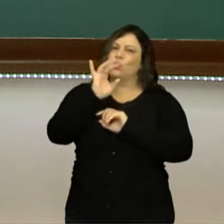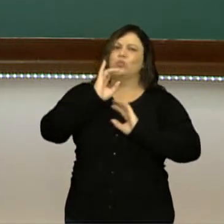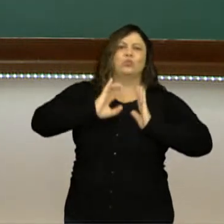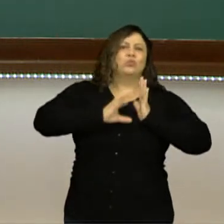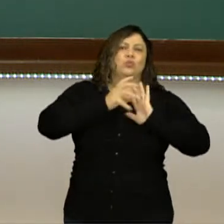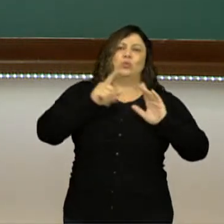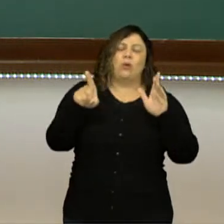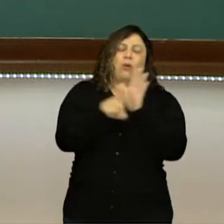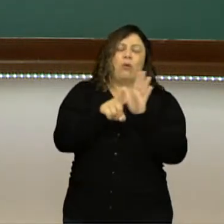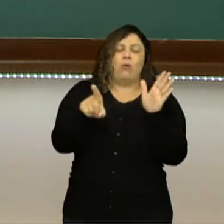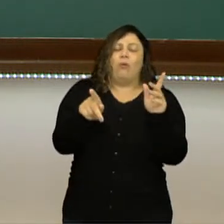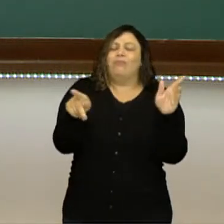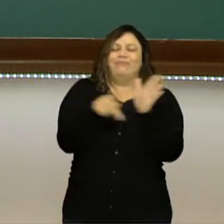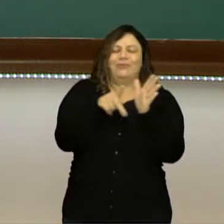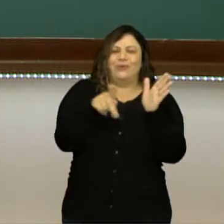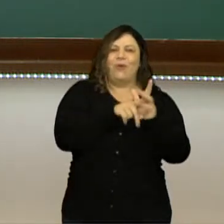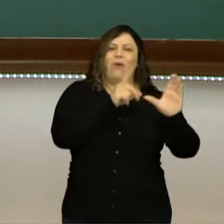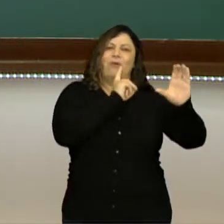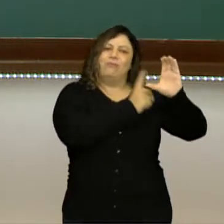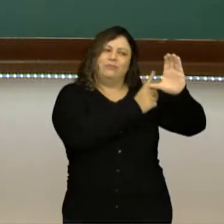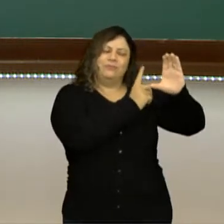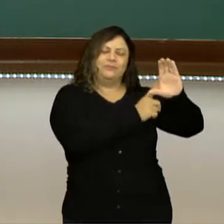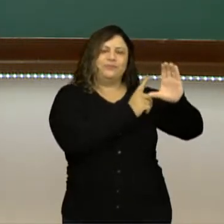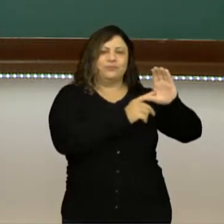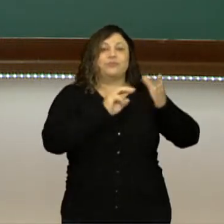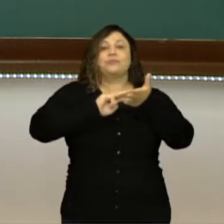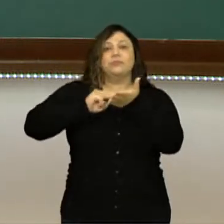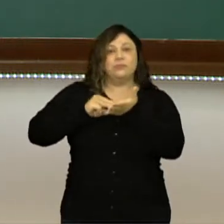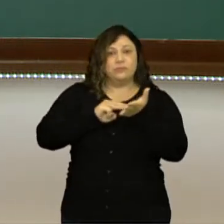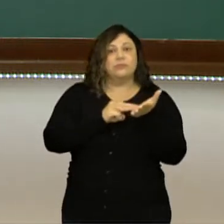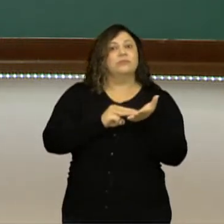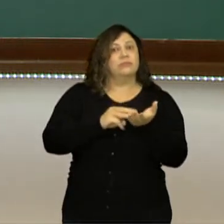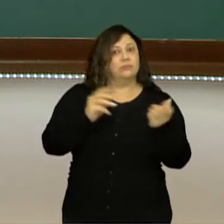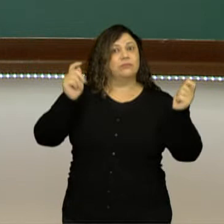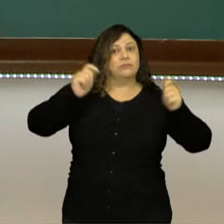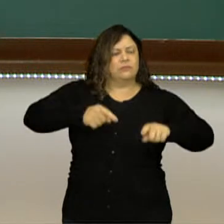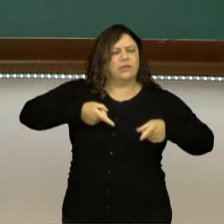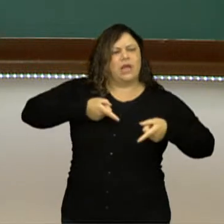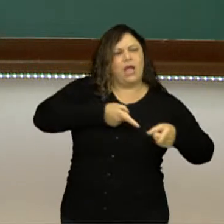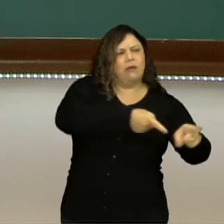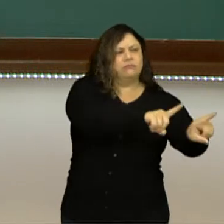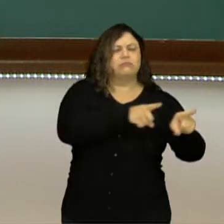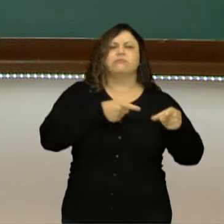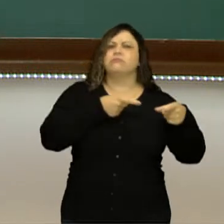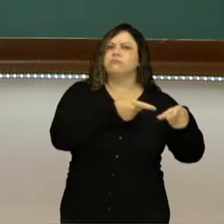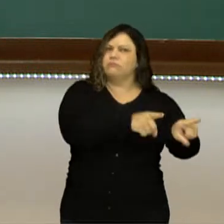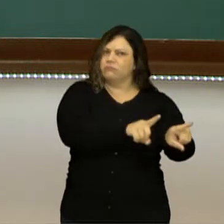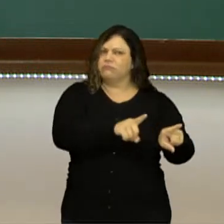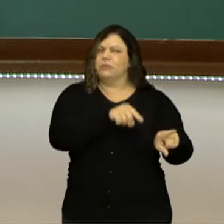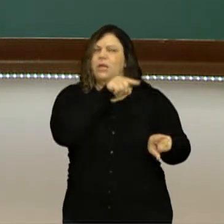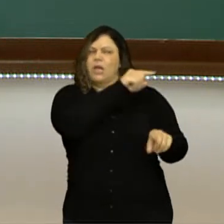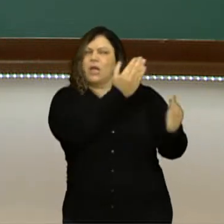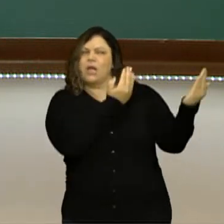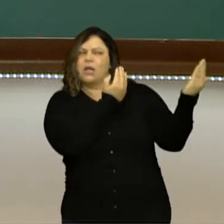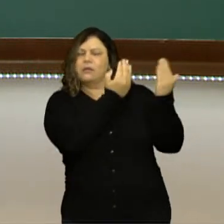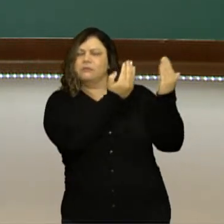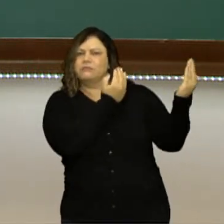os membros e partidários do Partido Comunista eram perseguidos muitas vezes como suspeitos de